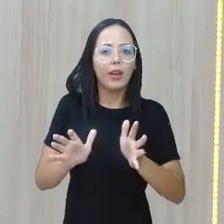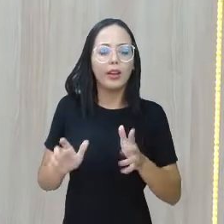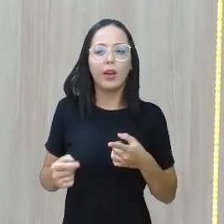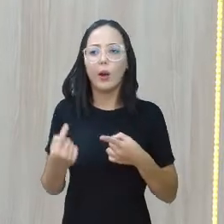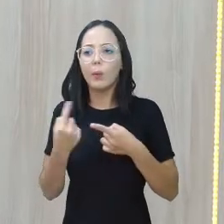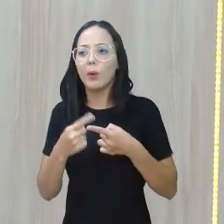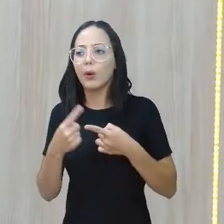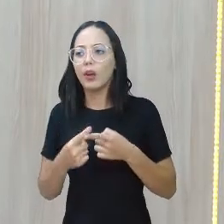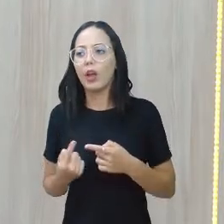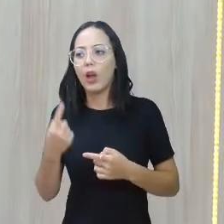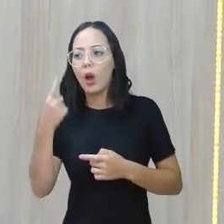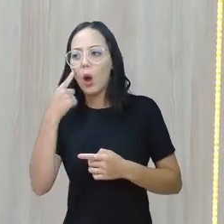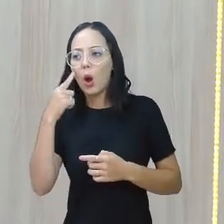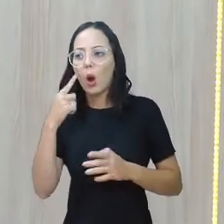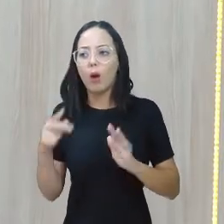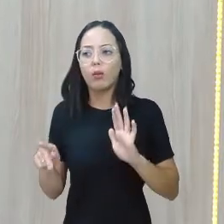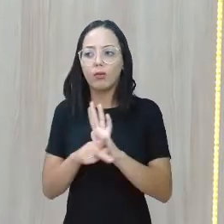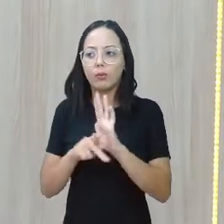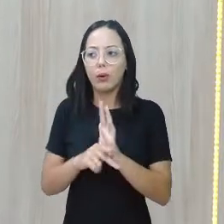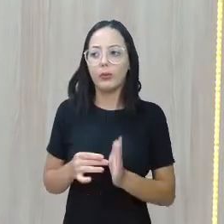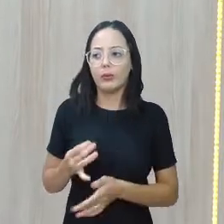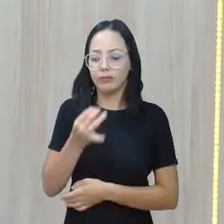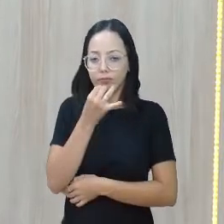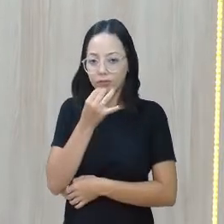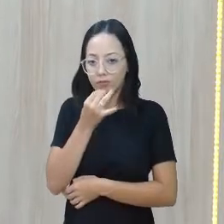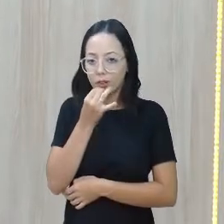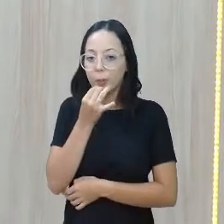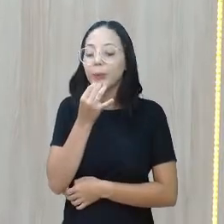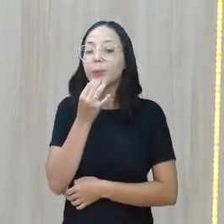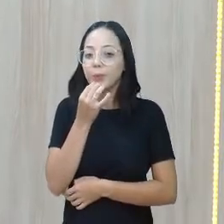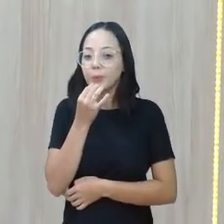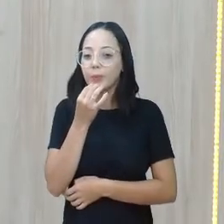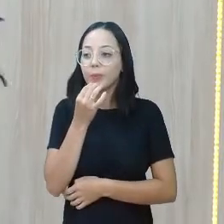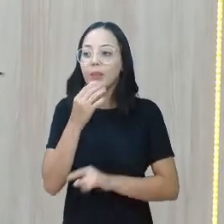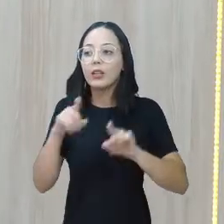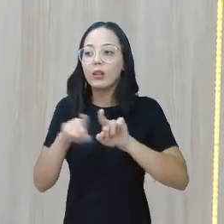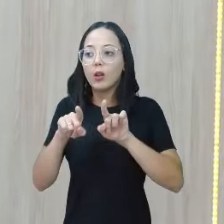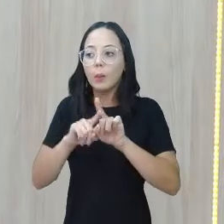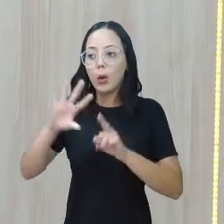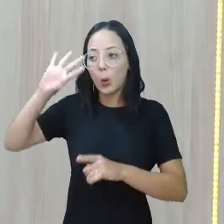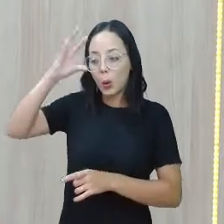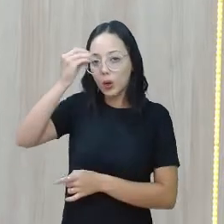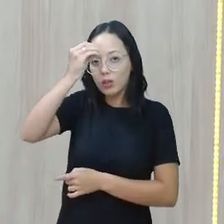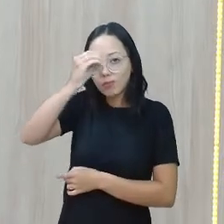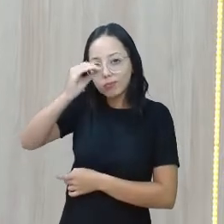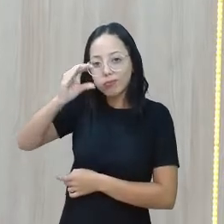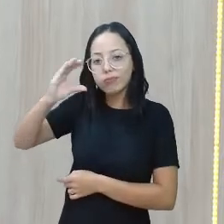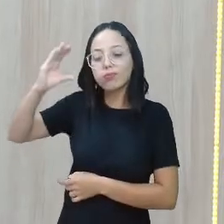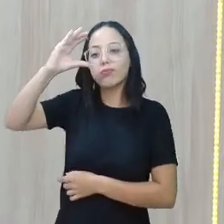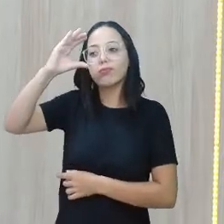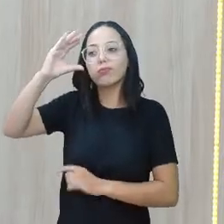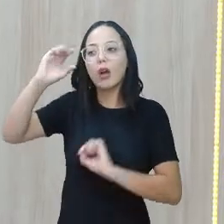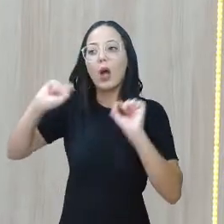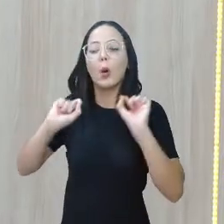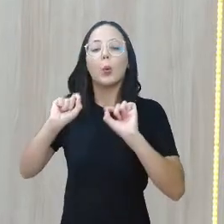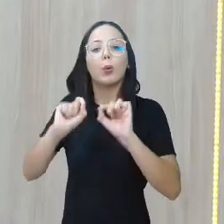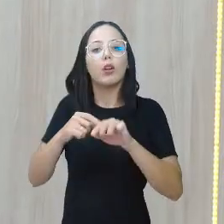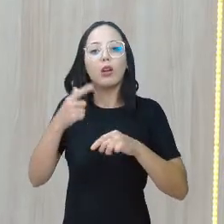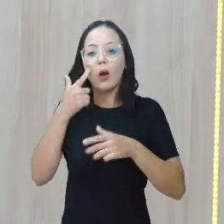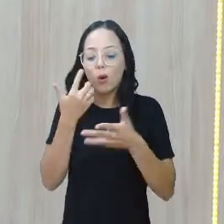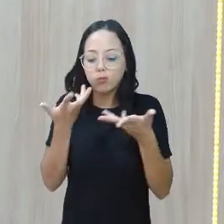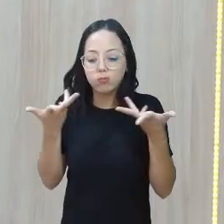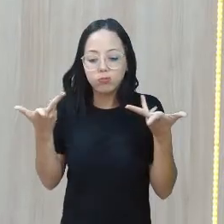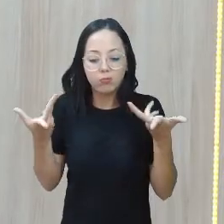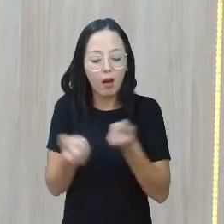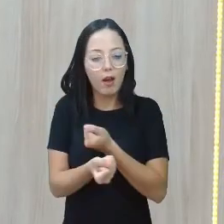porque a arma ela embrutece, não é? E o conhecimento é algo extremamente